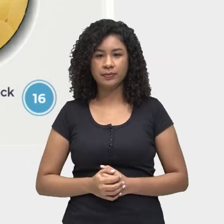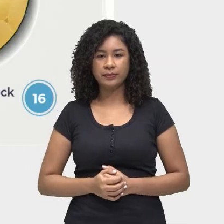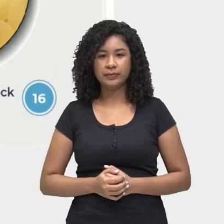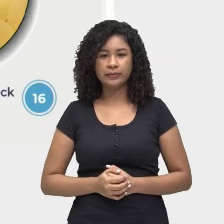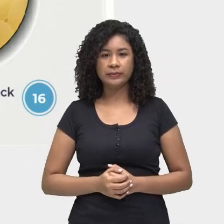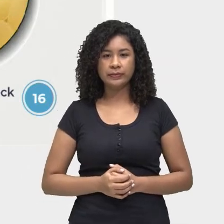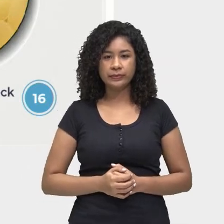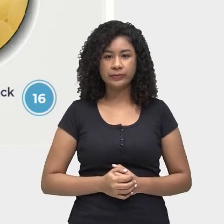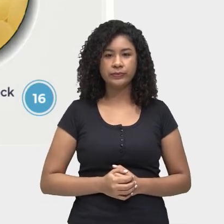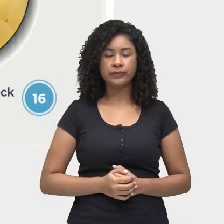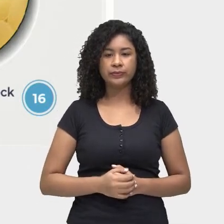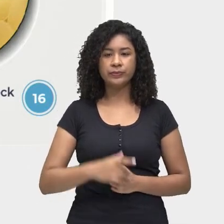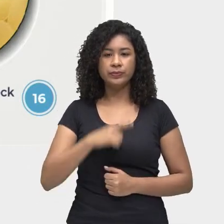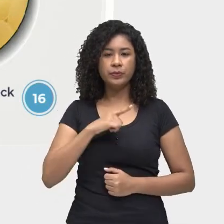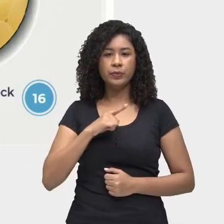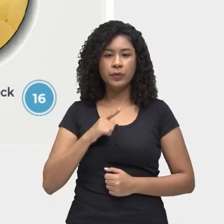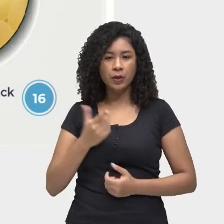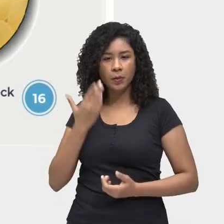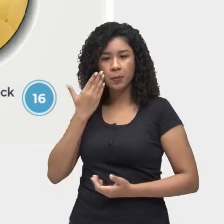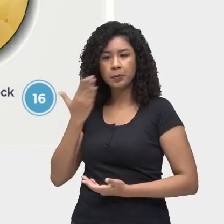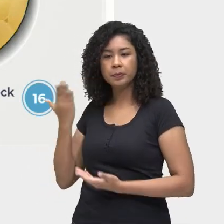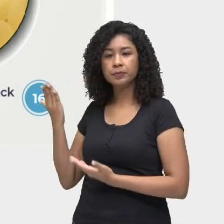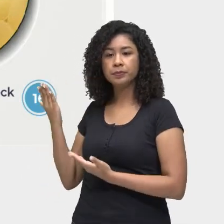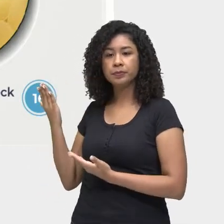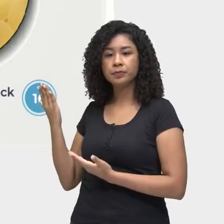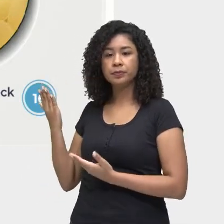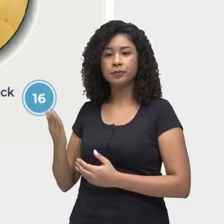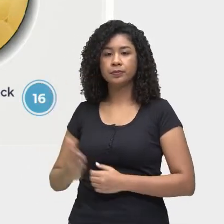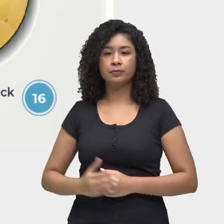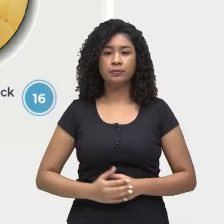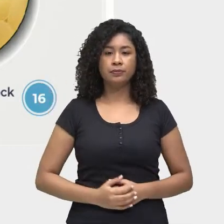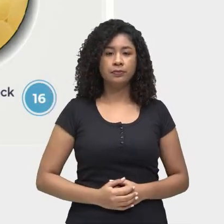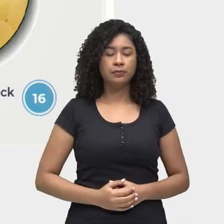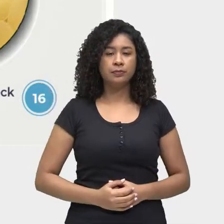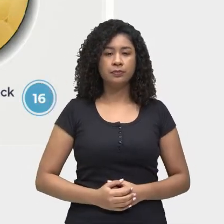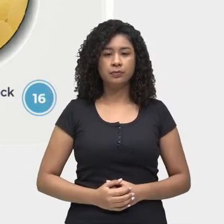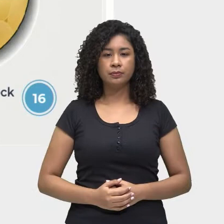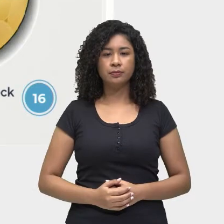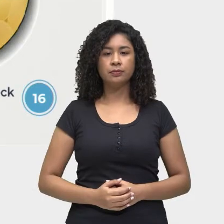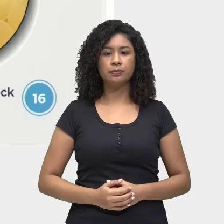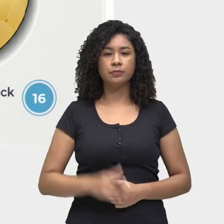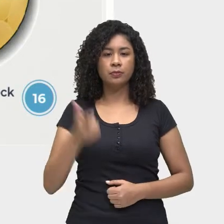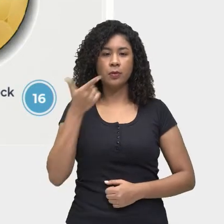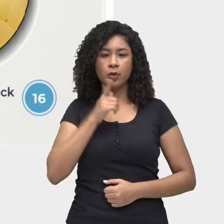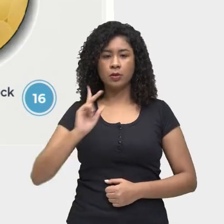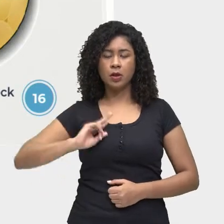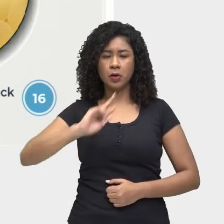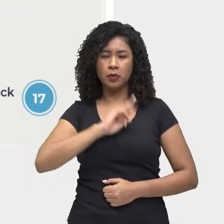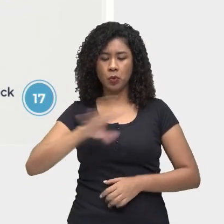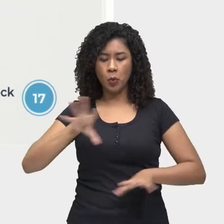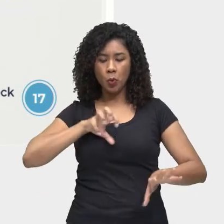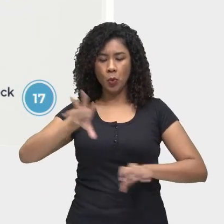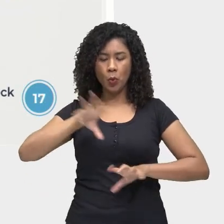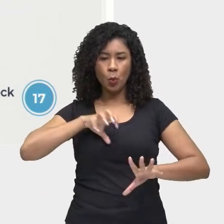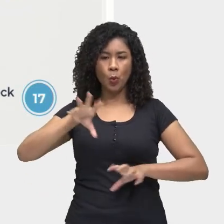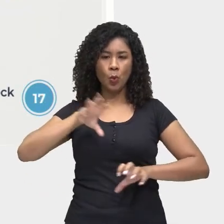e eles vão ter lá a função atuando dentro do intestino para digerir diversos